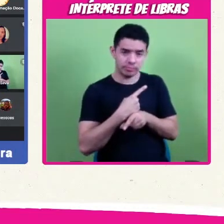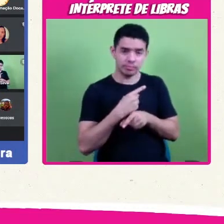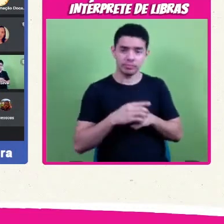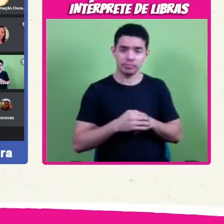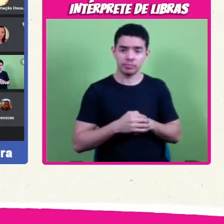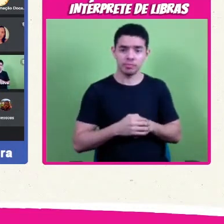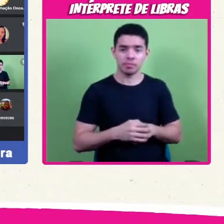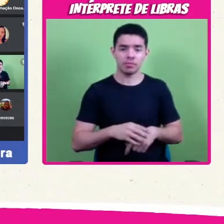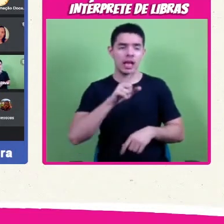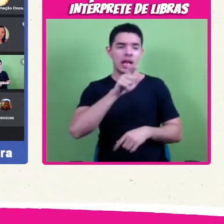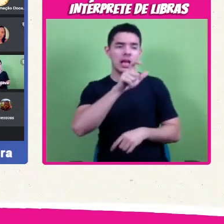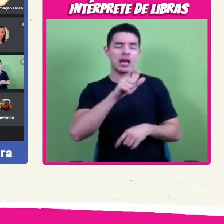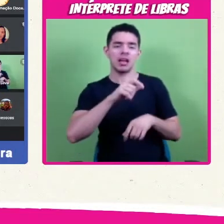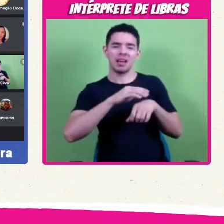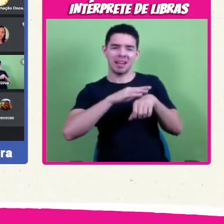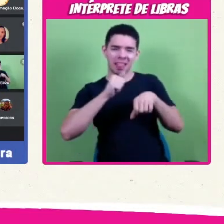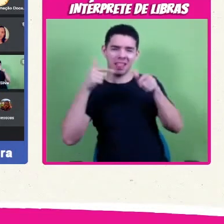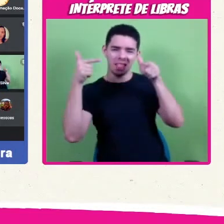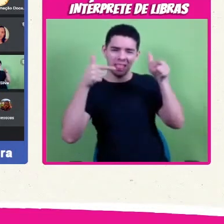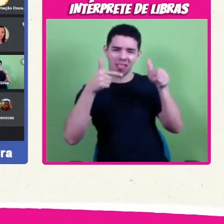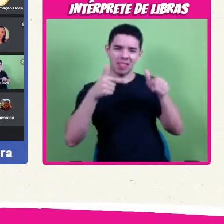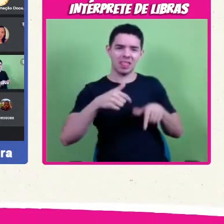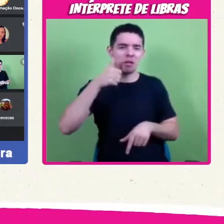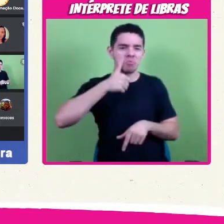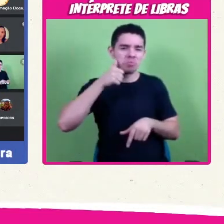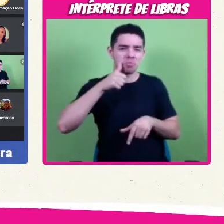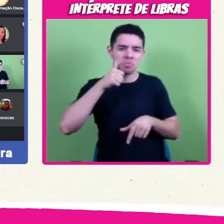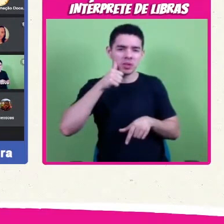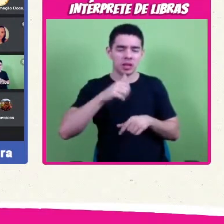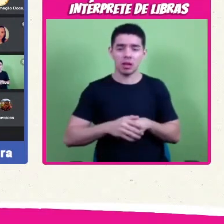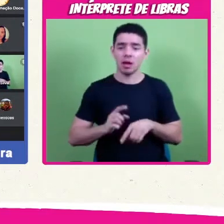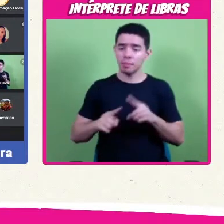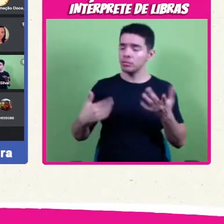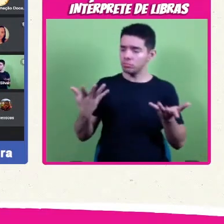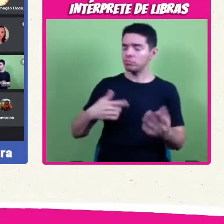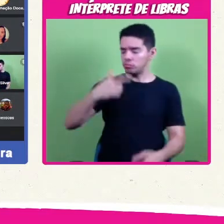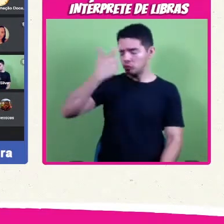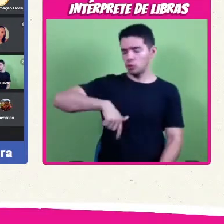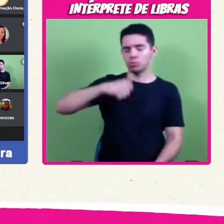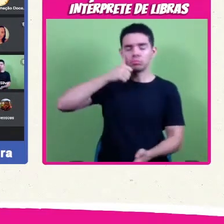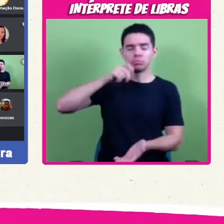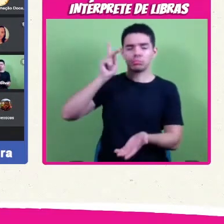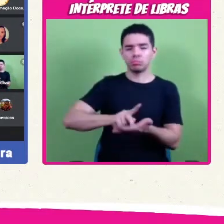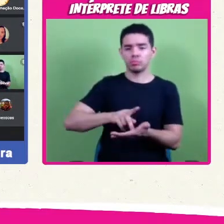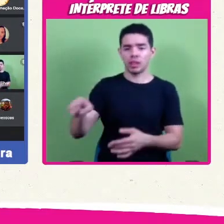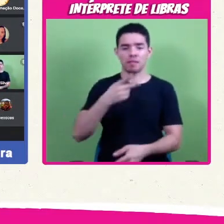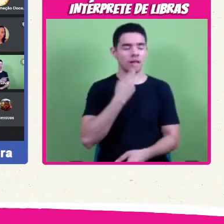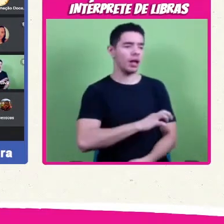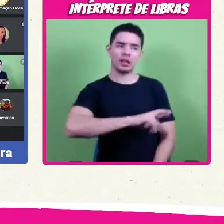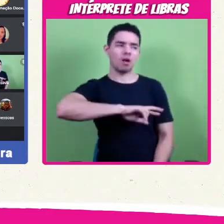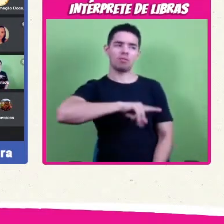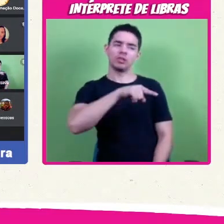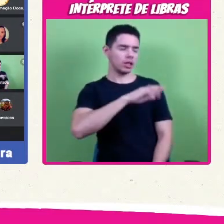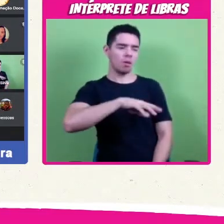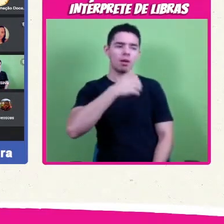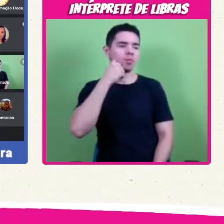de mulherzinha, né? Mas se ela se afirma, não, eu sou mulher mesmo, aí eles vão dizer, não, você não é mulher, você é